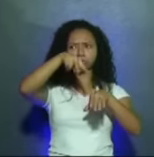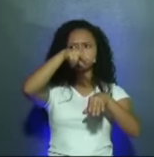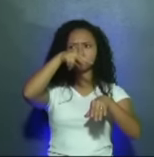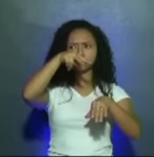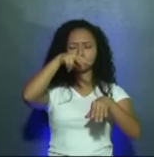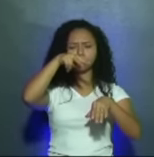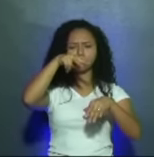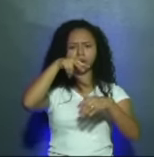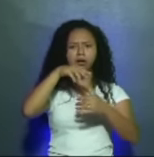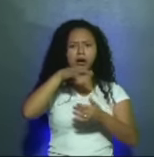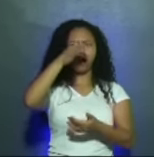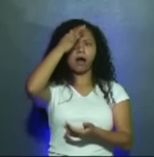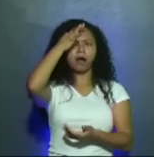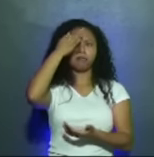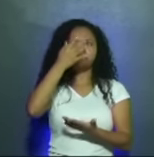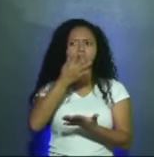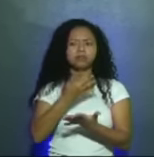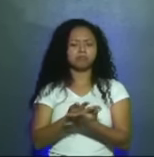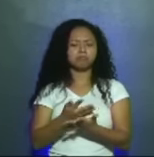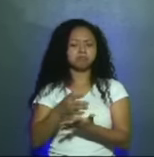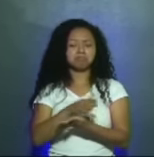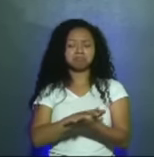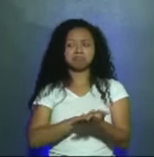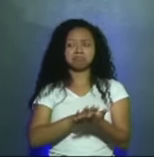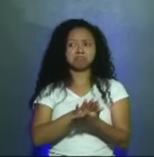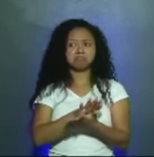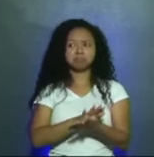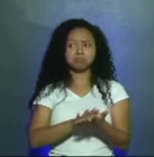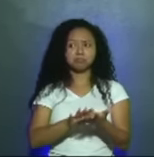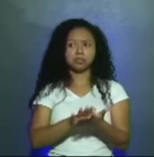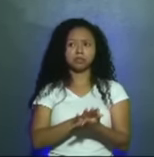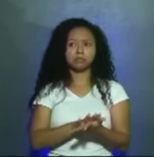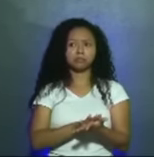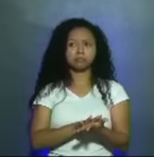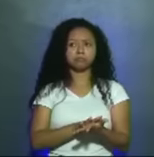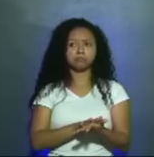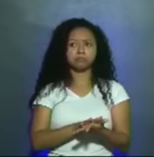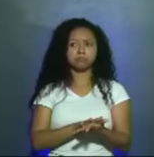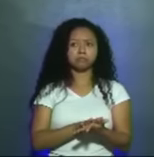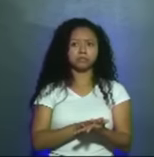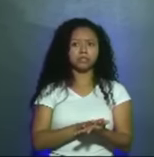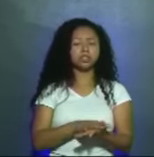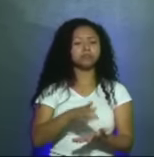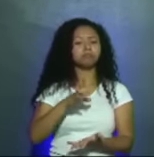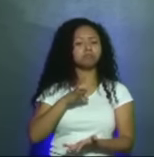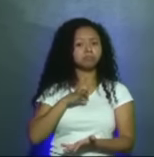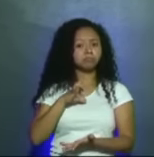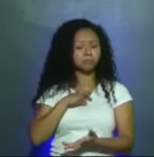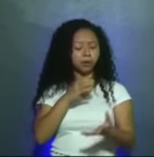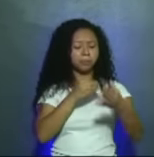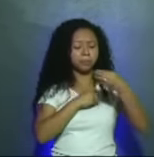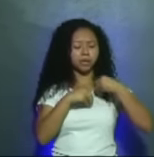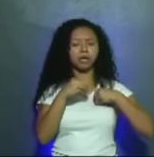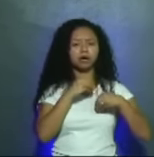inútil é a fé que vocês têm e ainda estão em seus pecados.